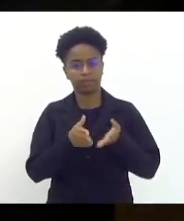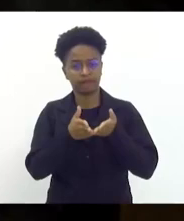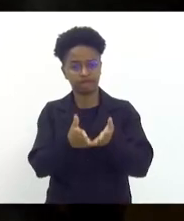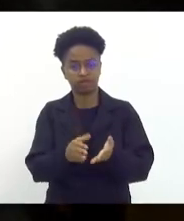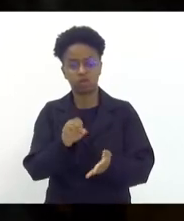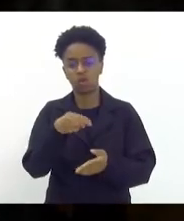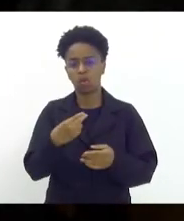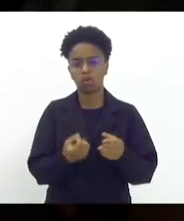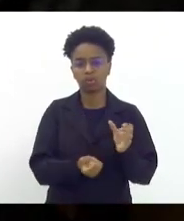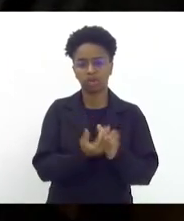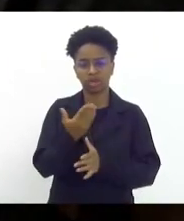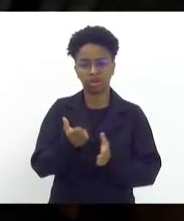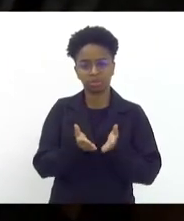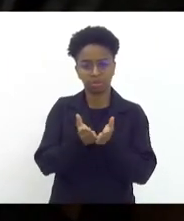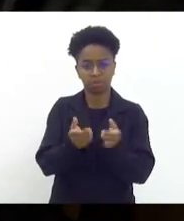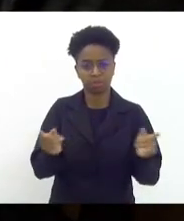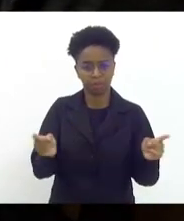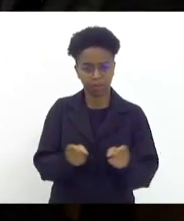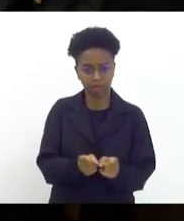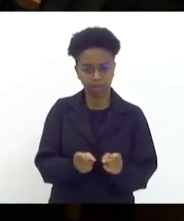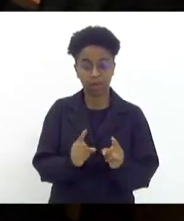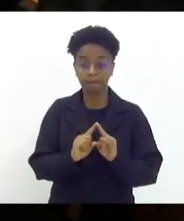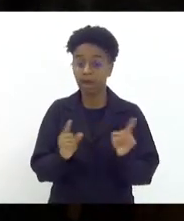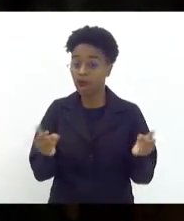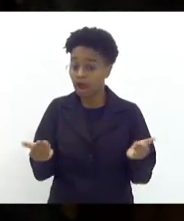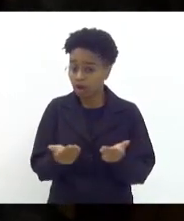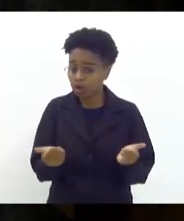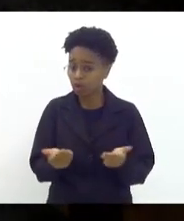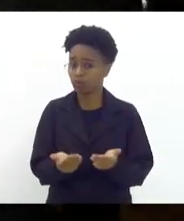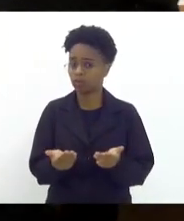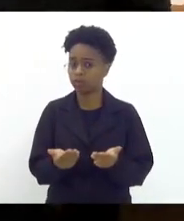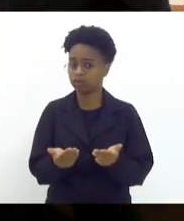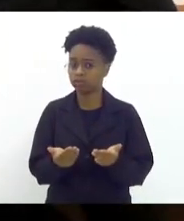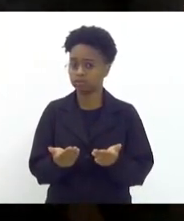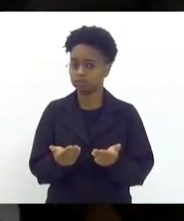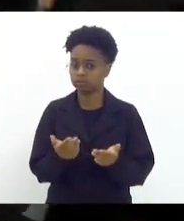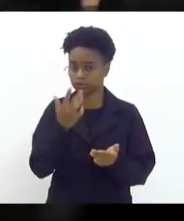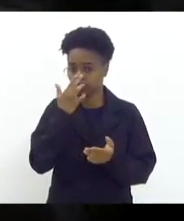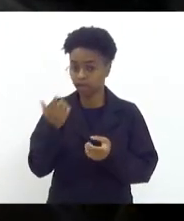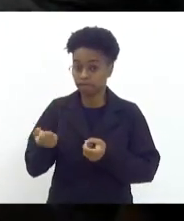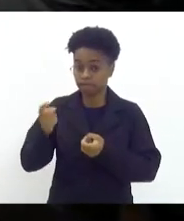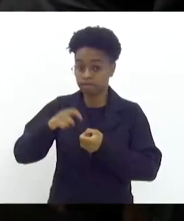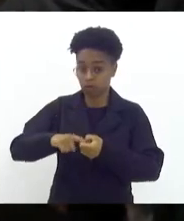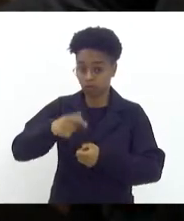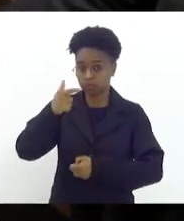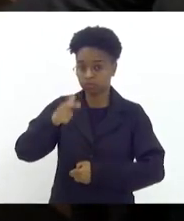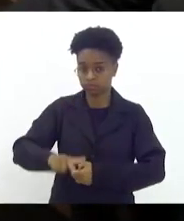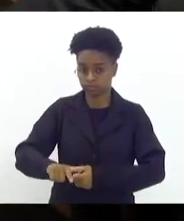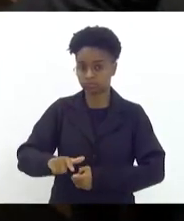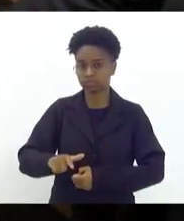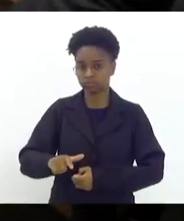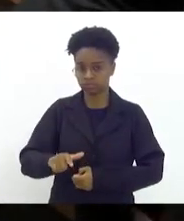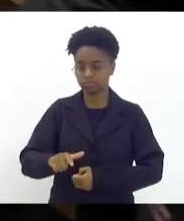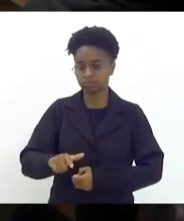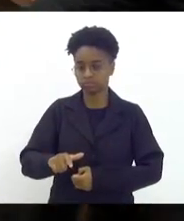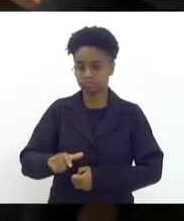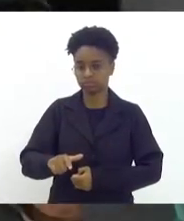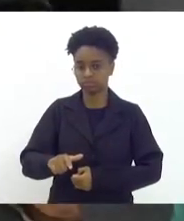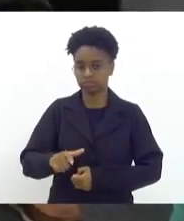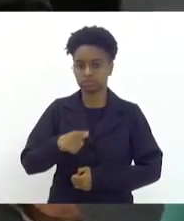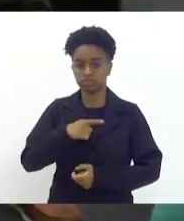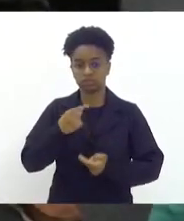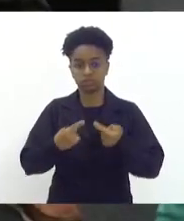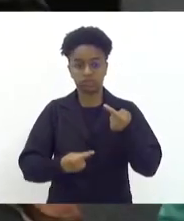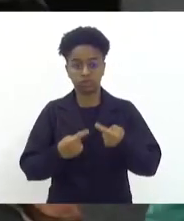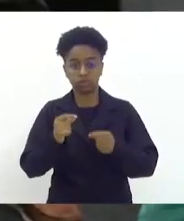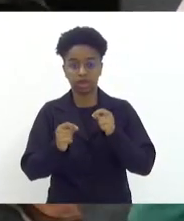construção de pequenas lanches e agora tá sendo retomado deputada tia Ju aquela política